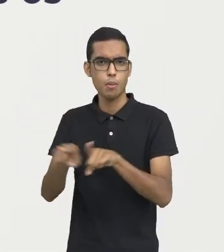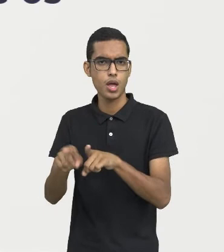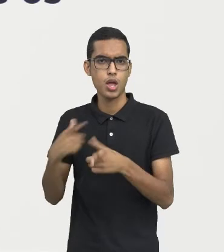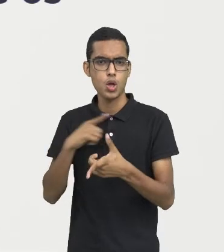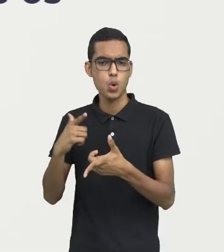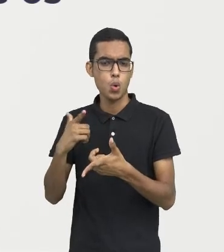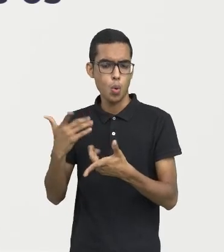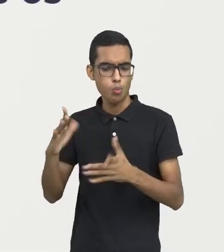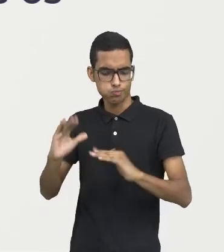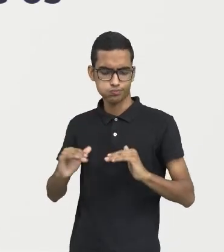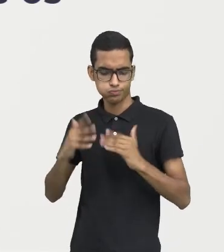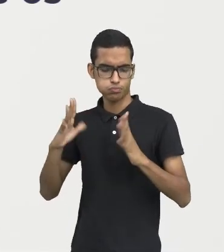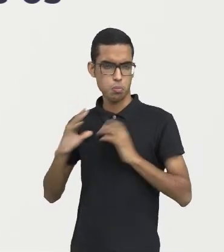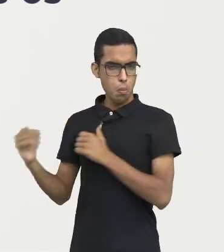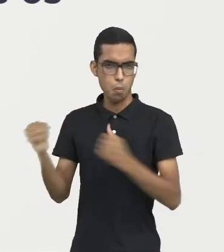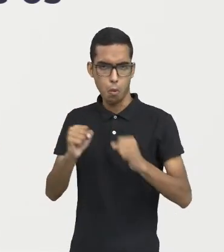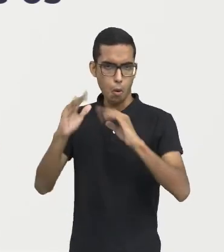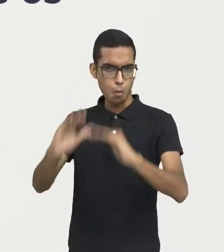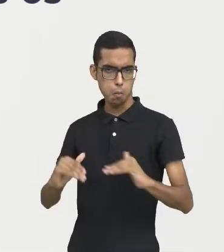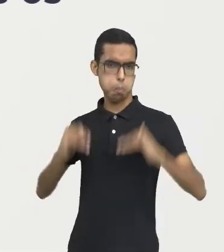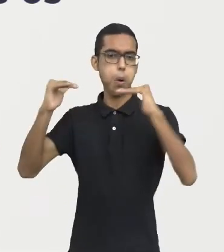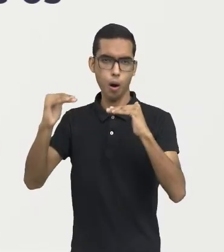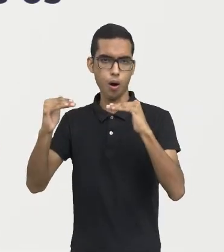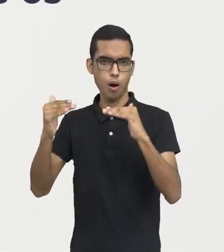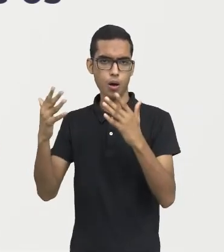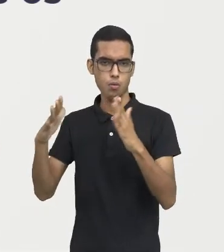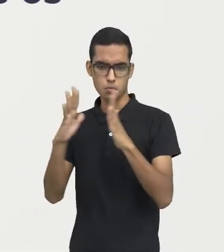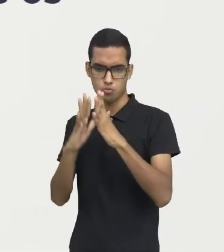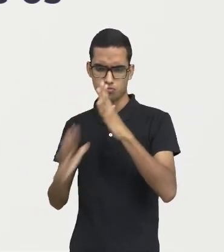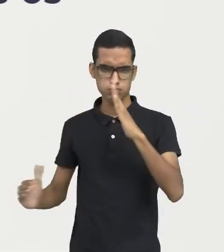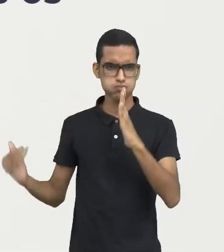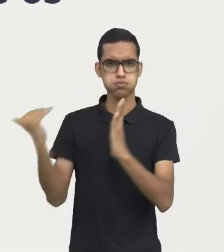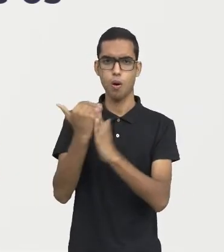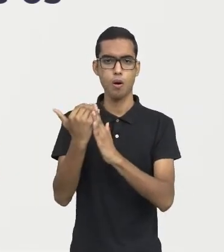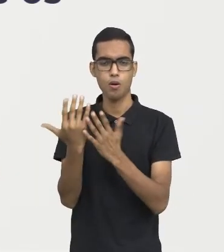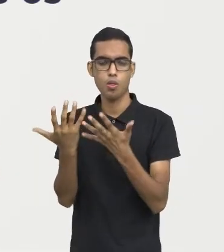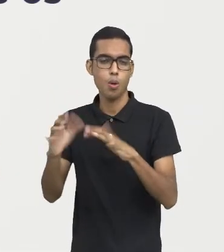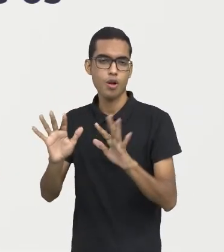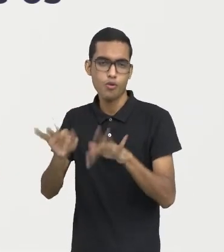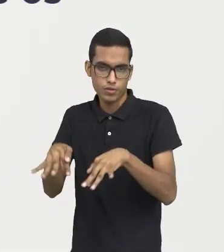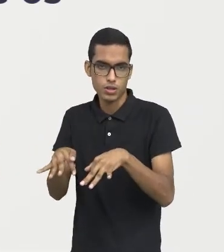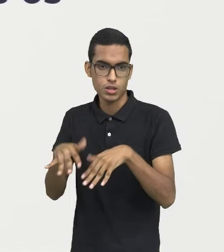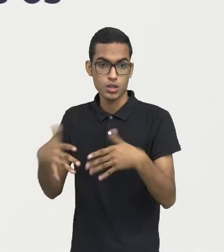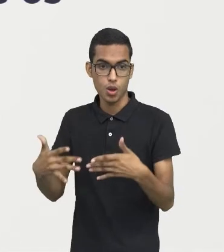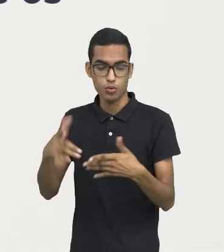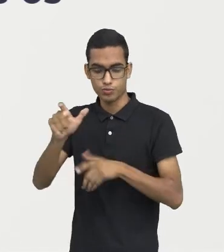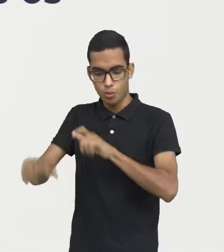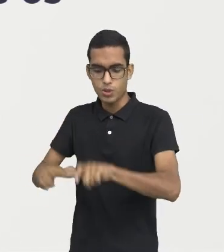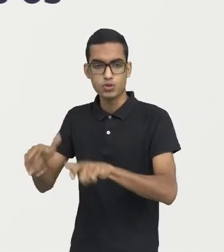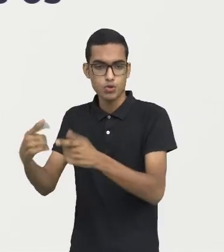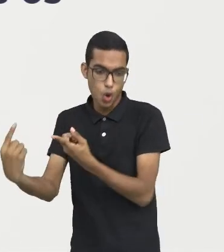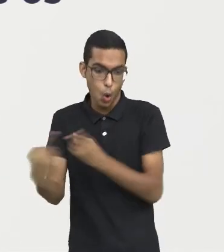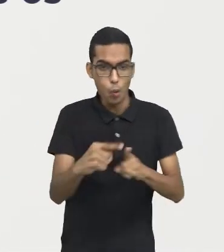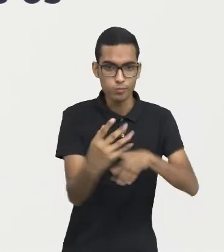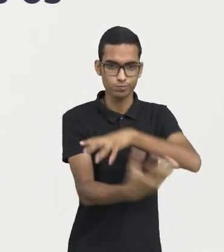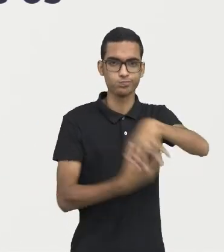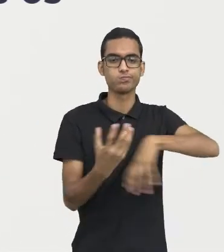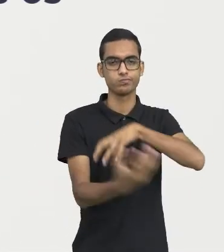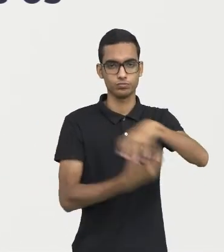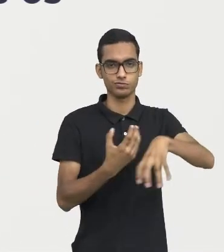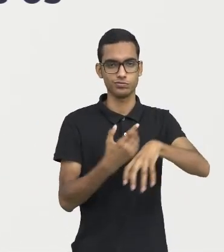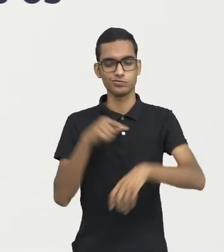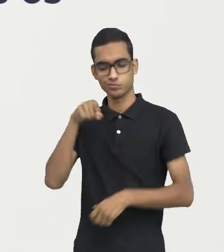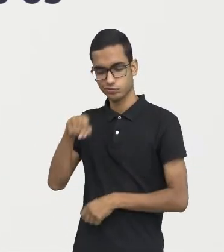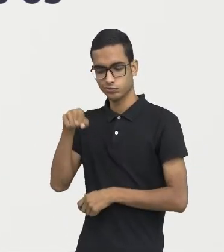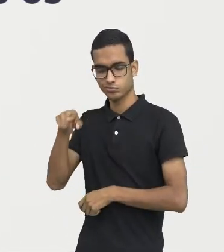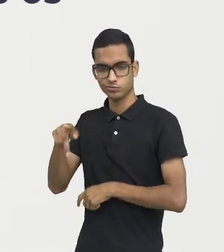Então, contra-revolucionário seria as pessoas que estariam contra a revolução. E elas